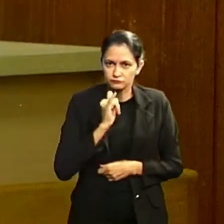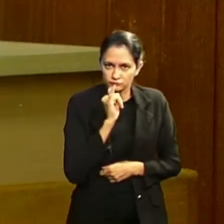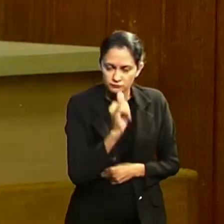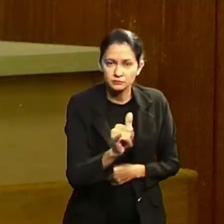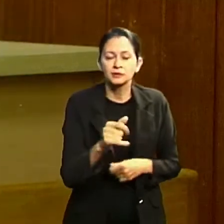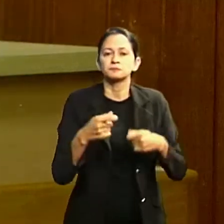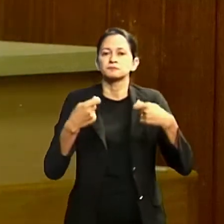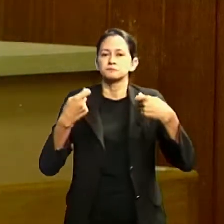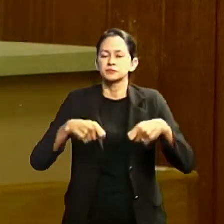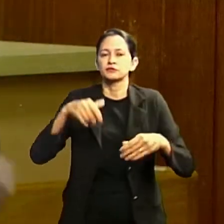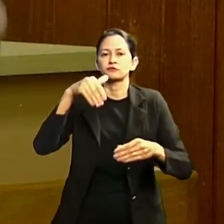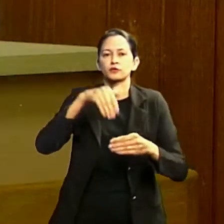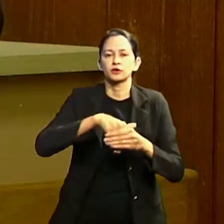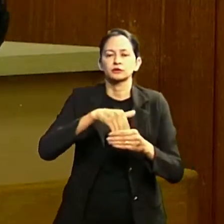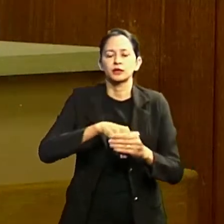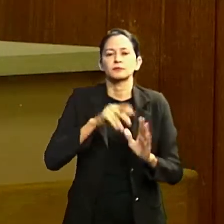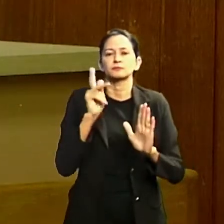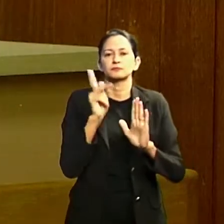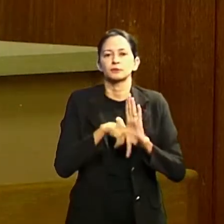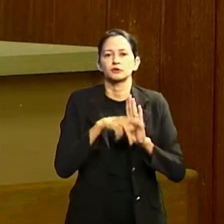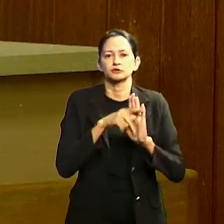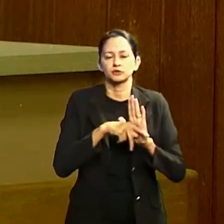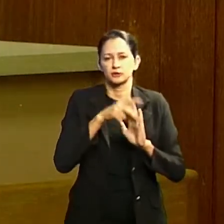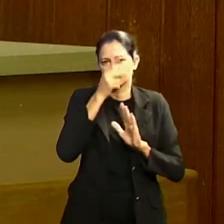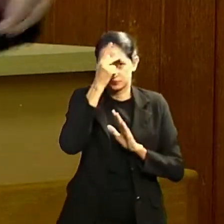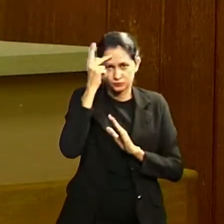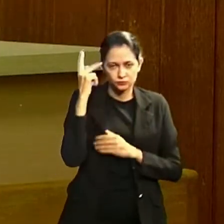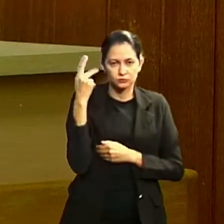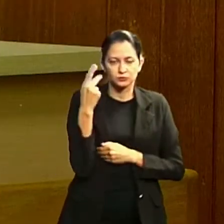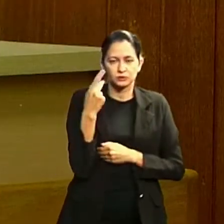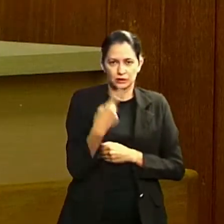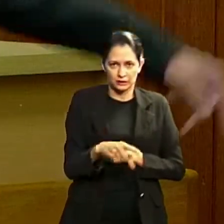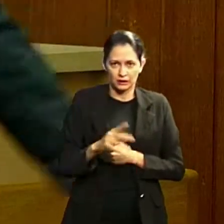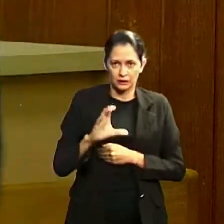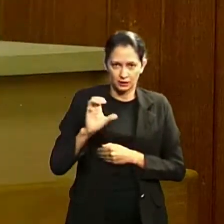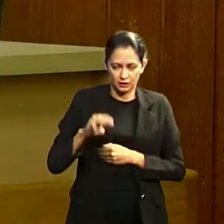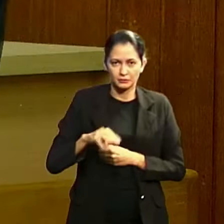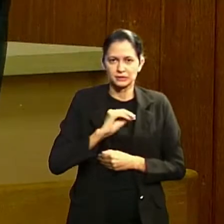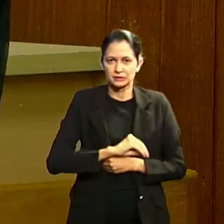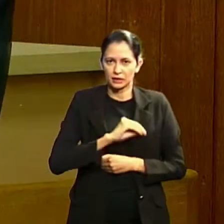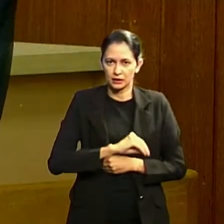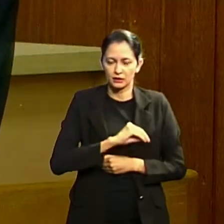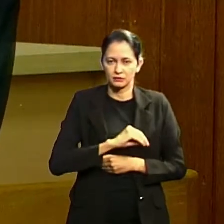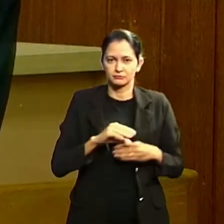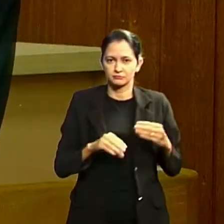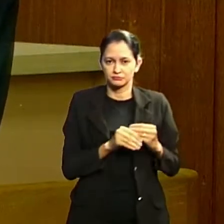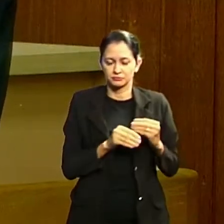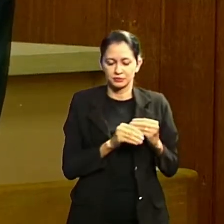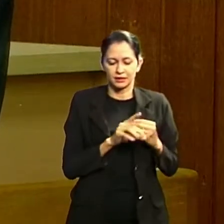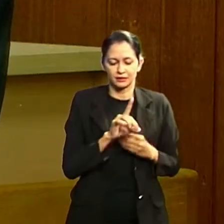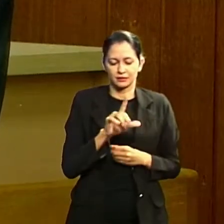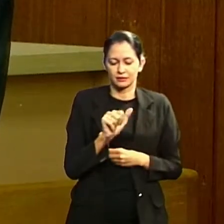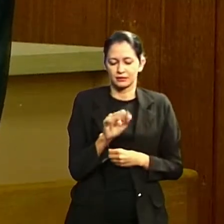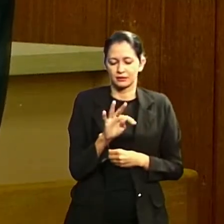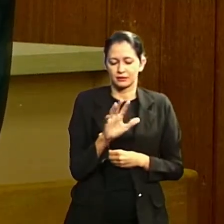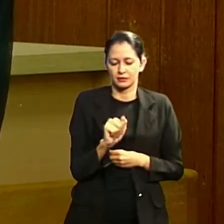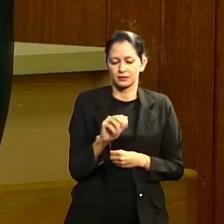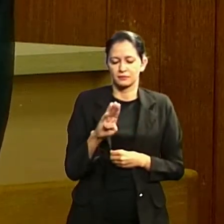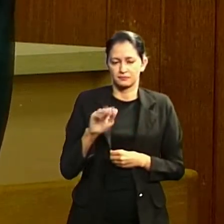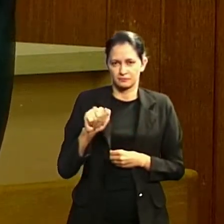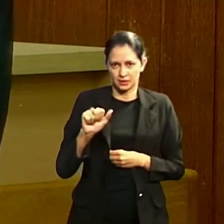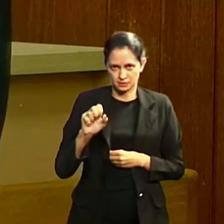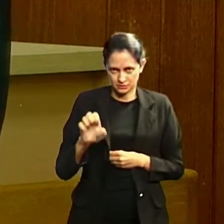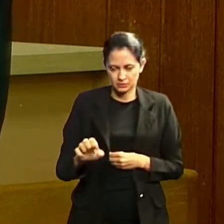dos servidores da Câmara. Votar a data base do servidor da Câmara. Nós estamos aqui na CCJ para essa matéria